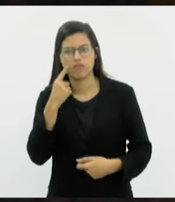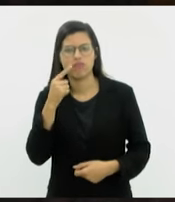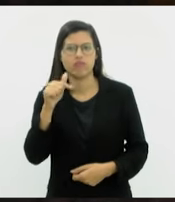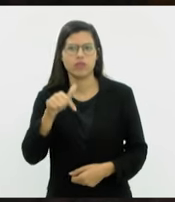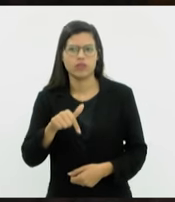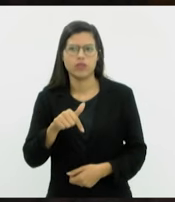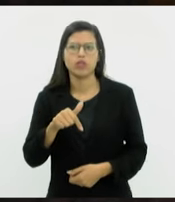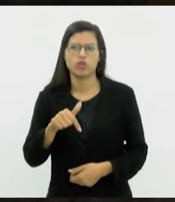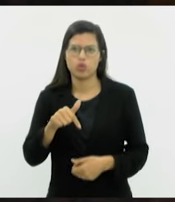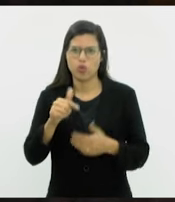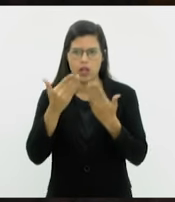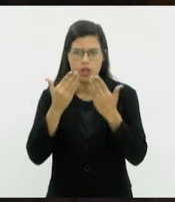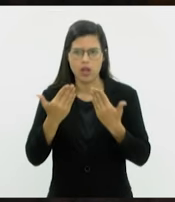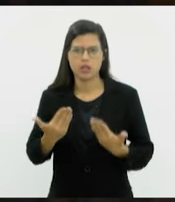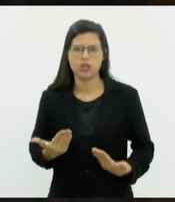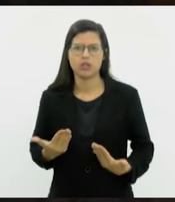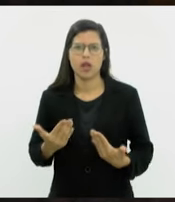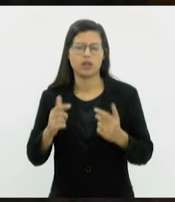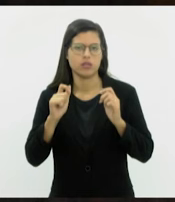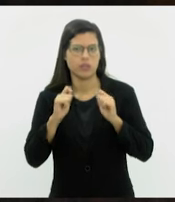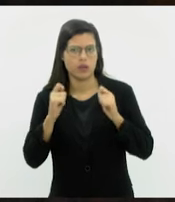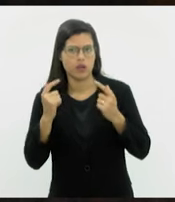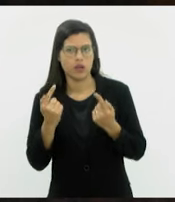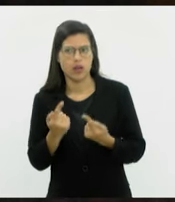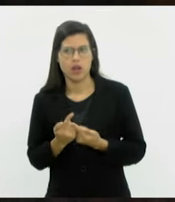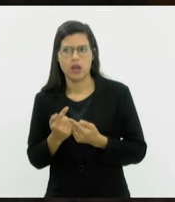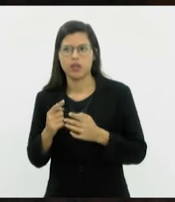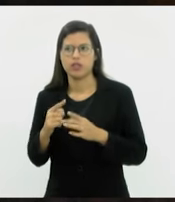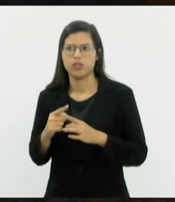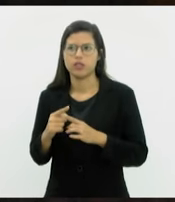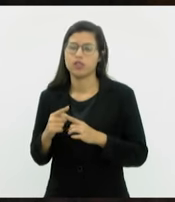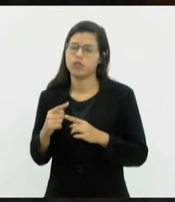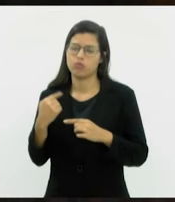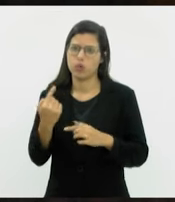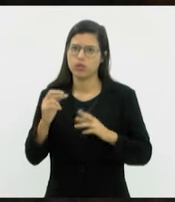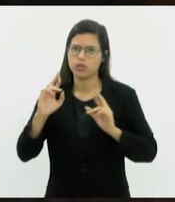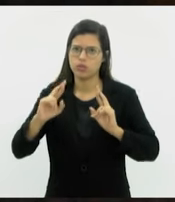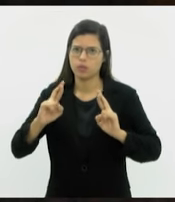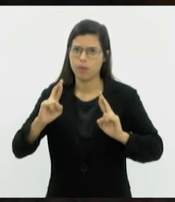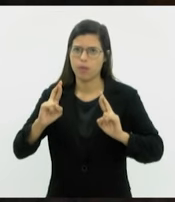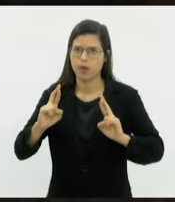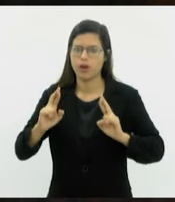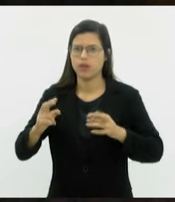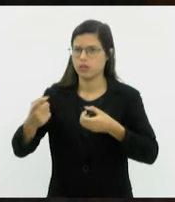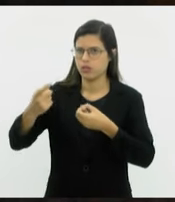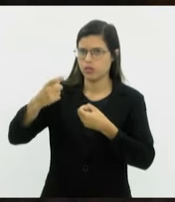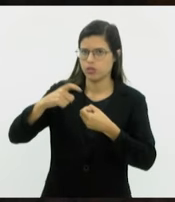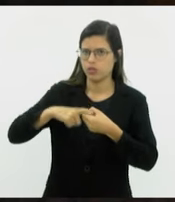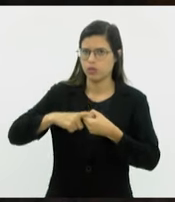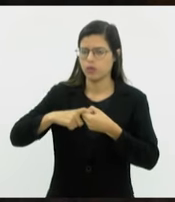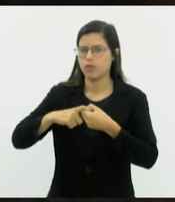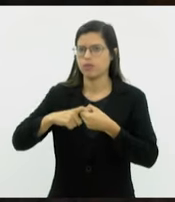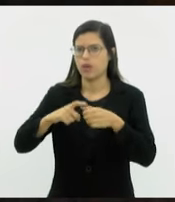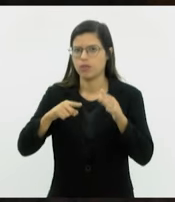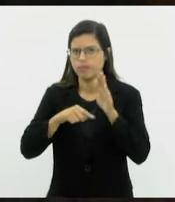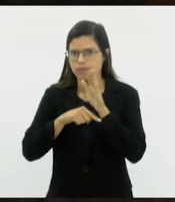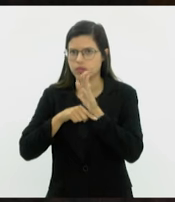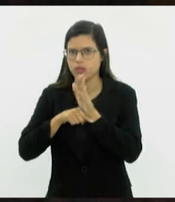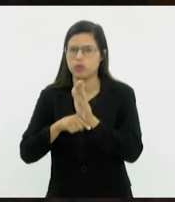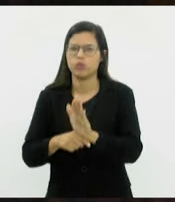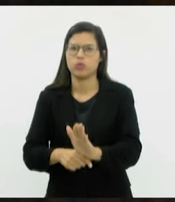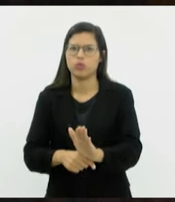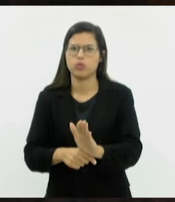infelizmente, frente a uma ação judicial, caiu, mas nós temos esperança que retorne esse benefício